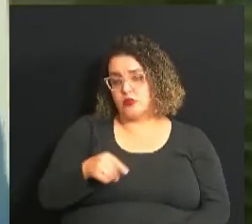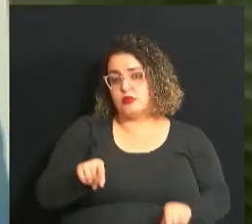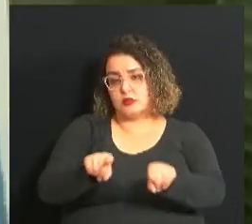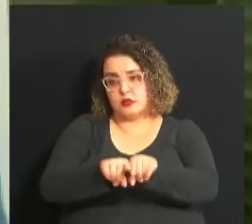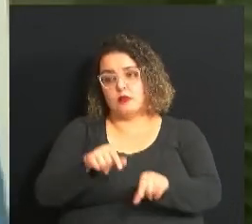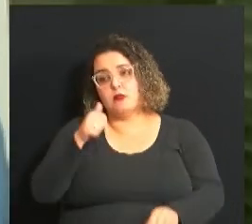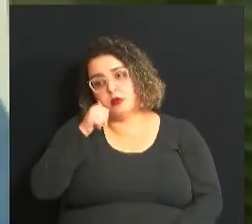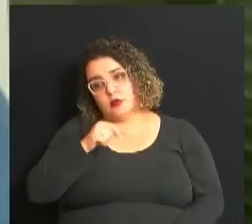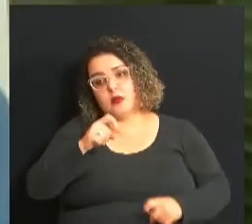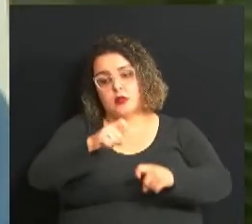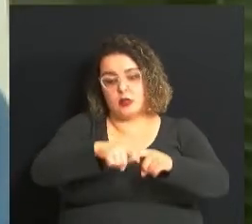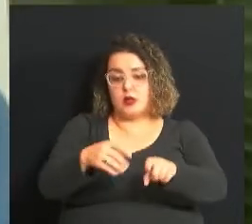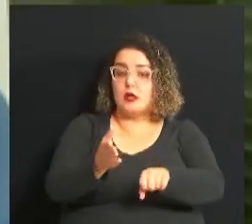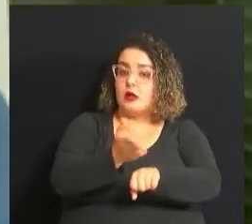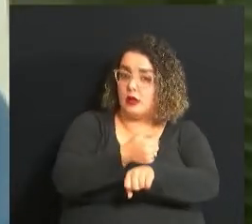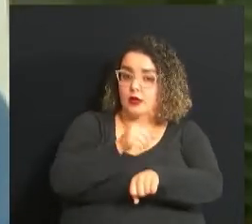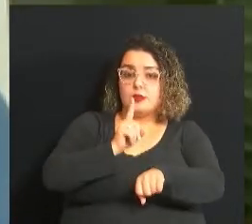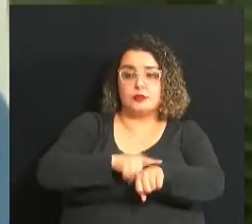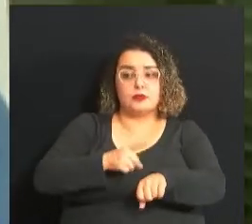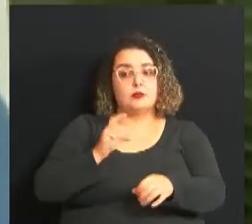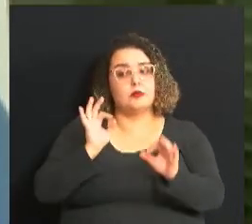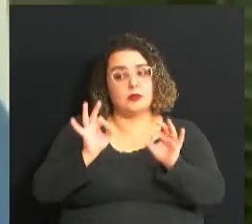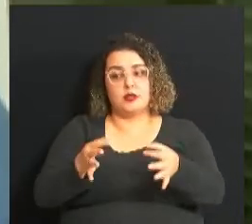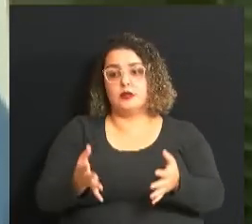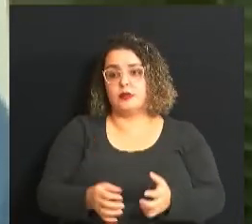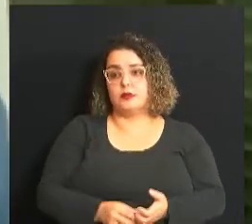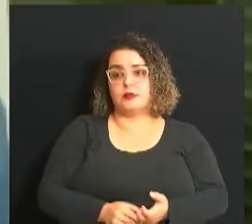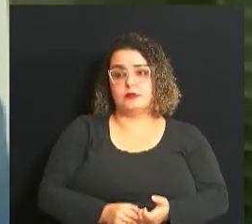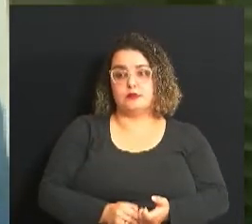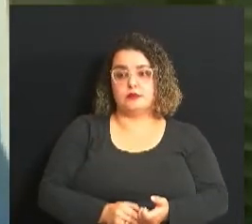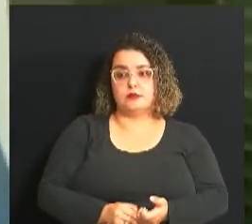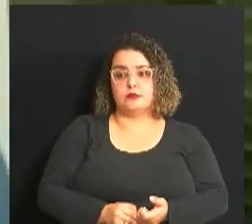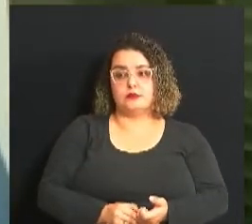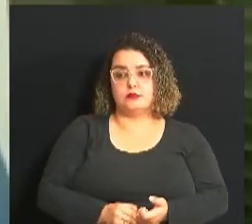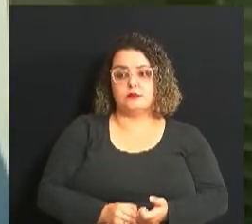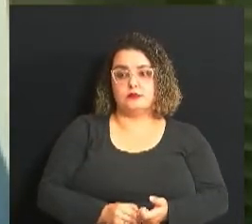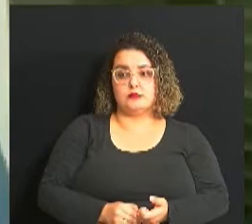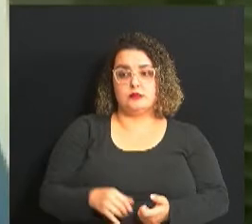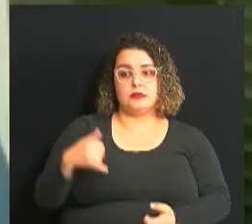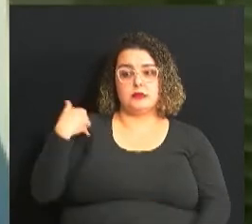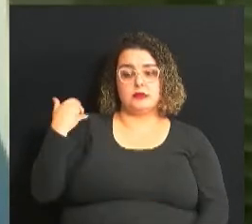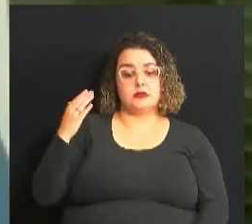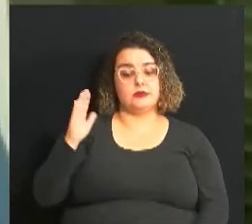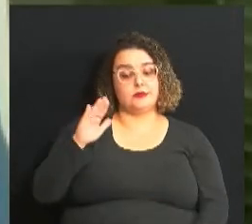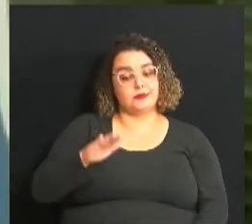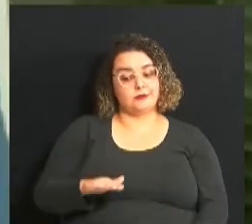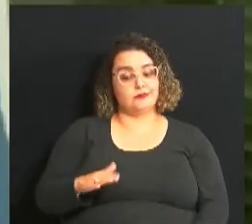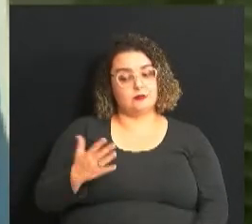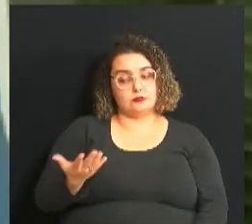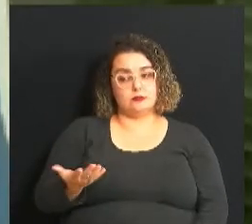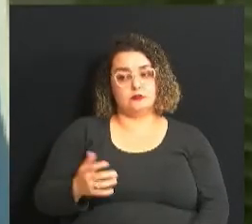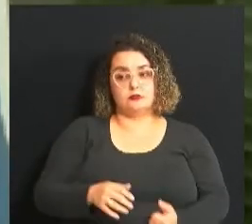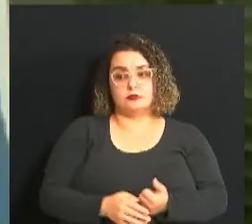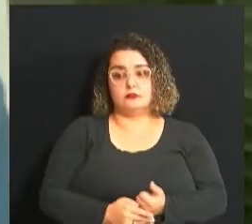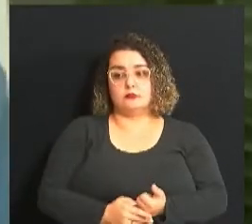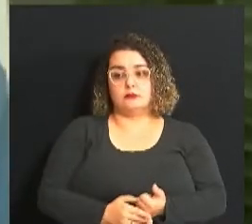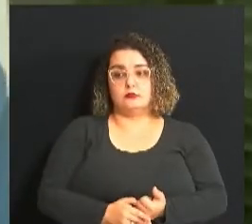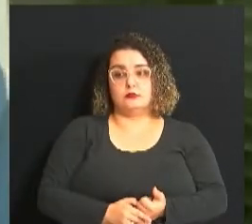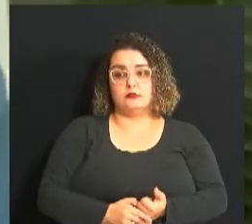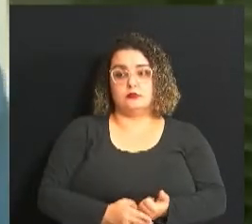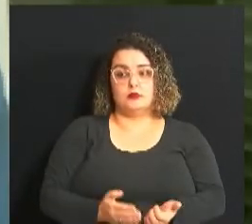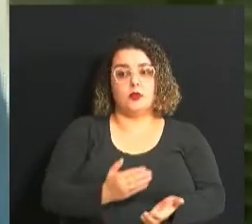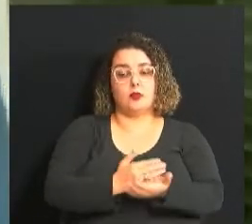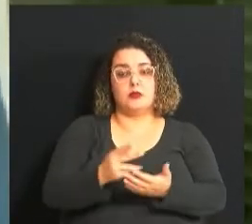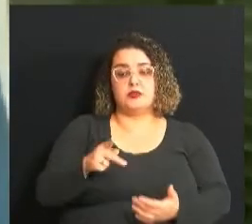relações sexuais em idades muito baixas, né? Logo na puberdade. Então, o